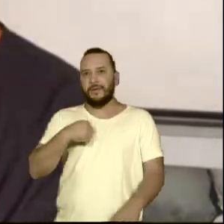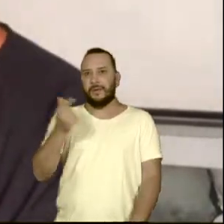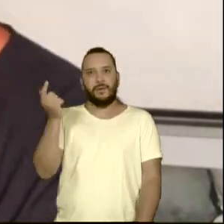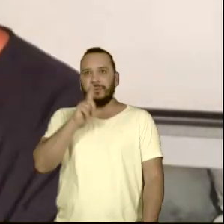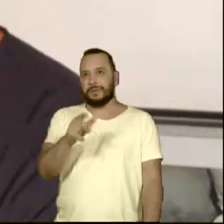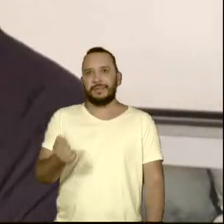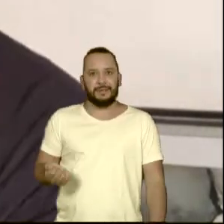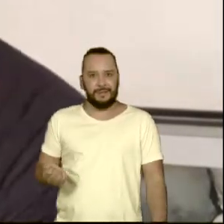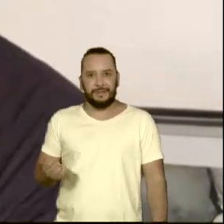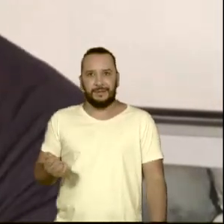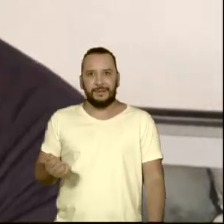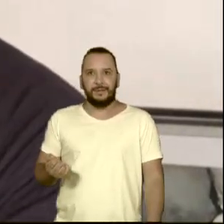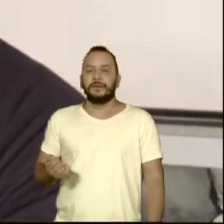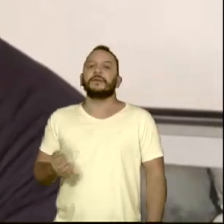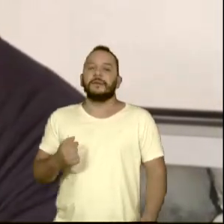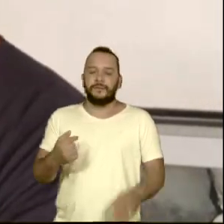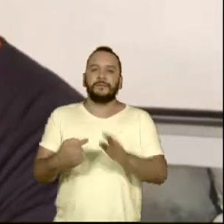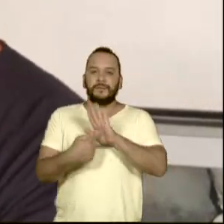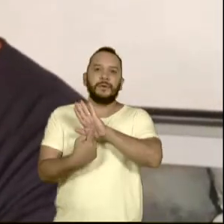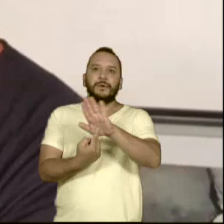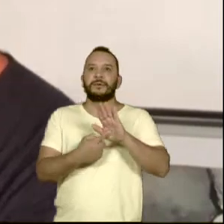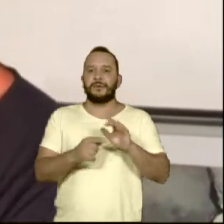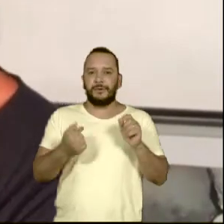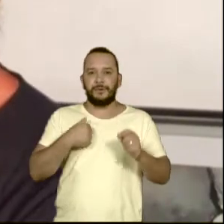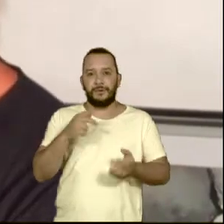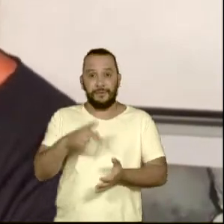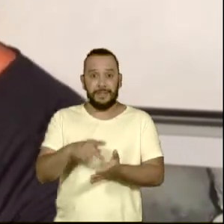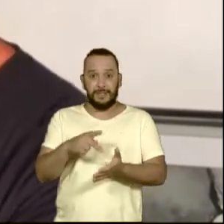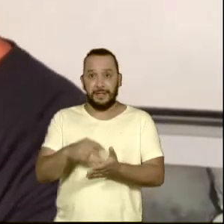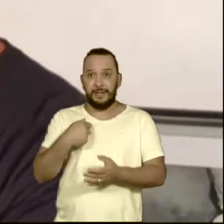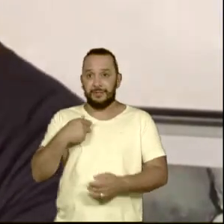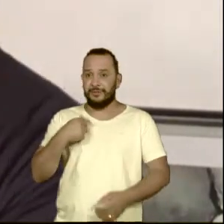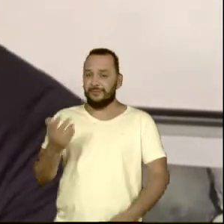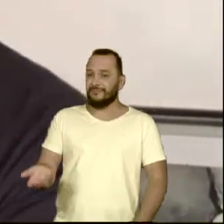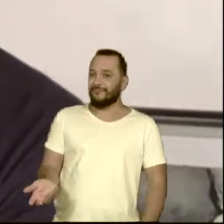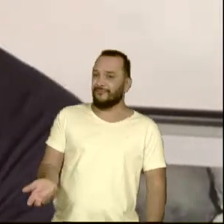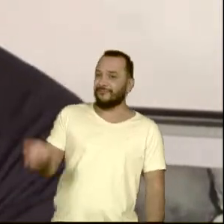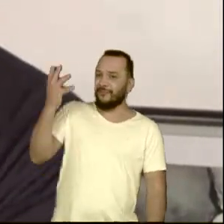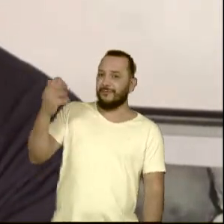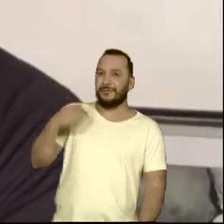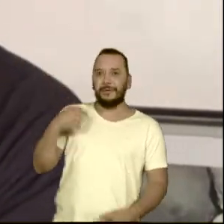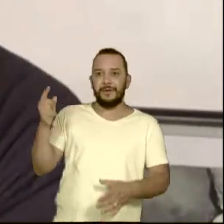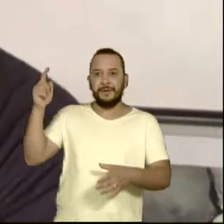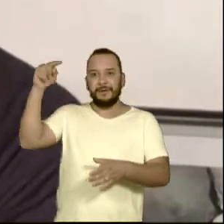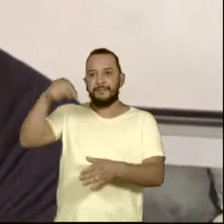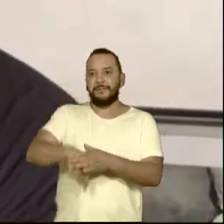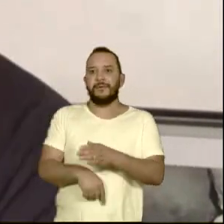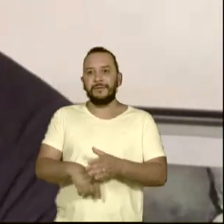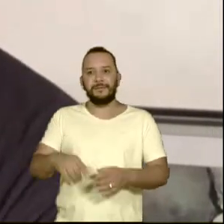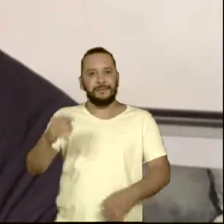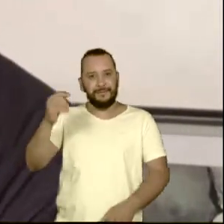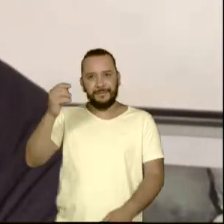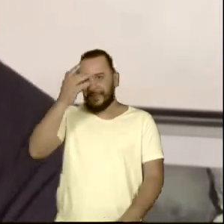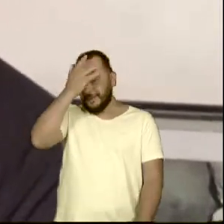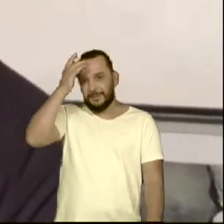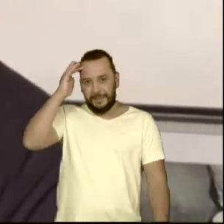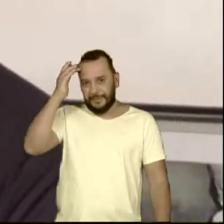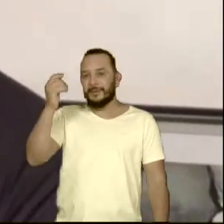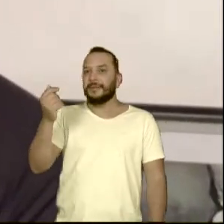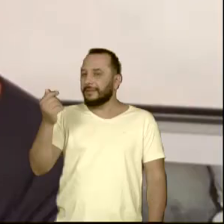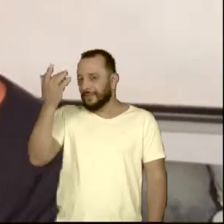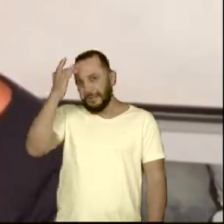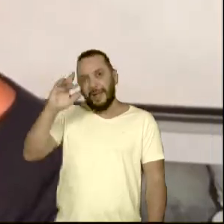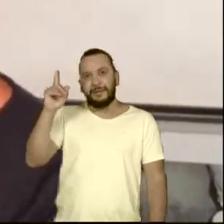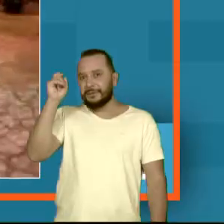possível. Então foi para o ar a cena do Garibaldo, realmente acertando a bala na cesta. Ninguém tem ideia do quanto é